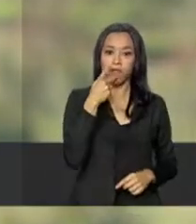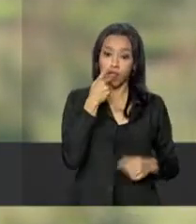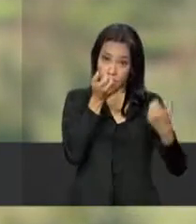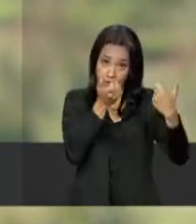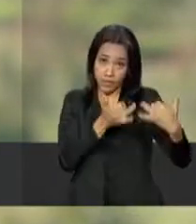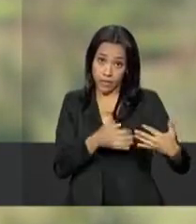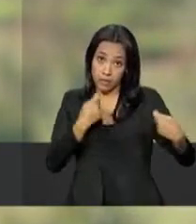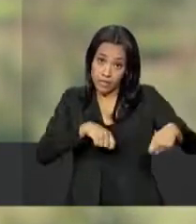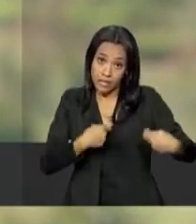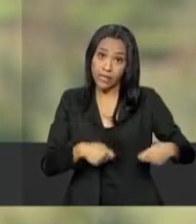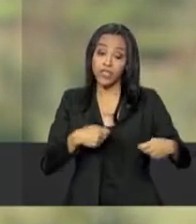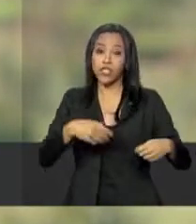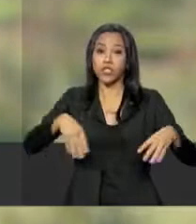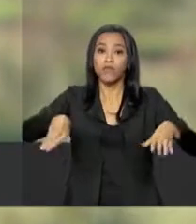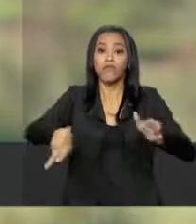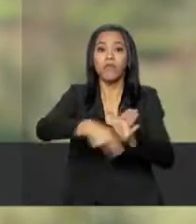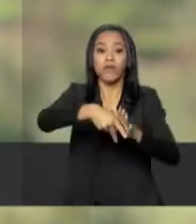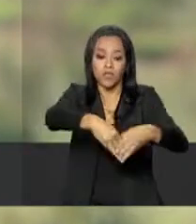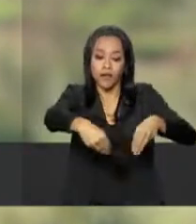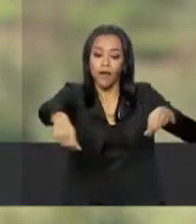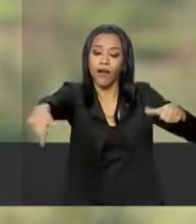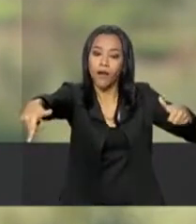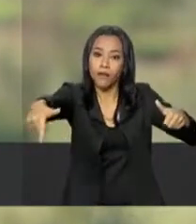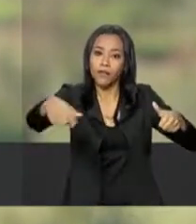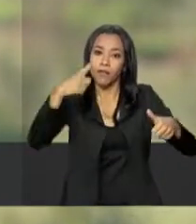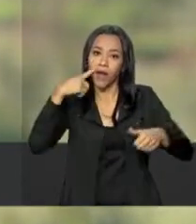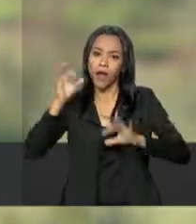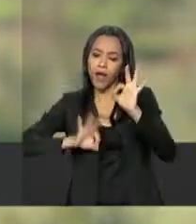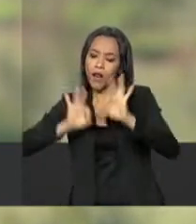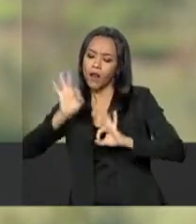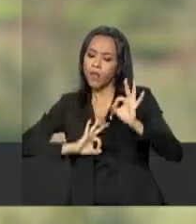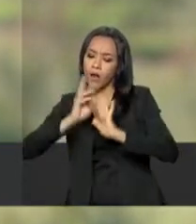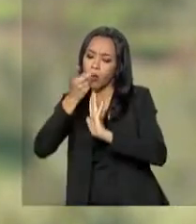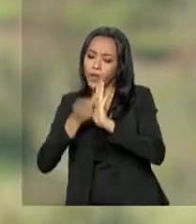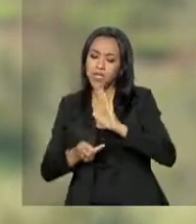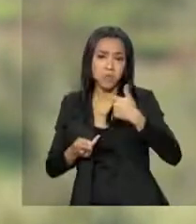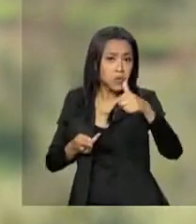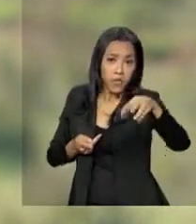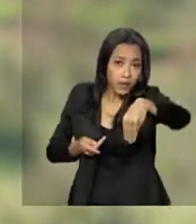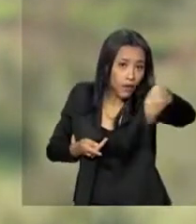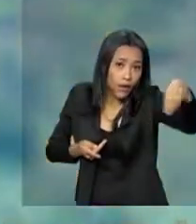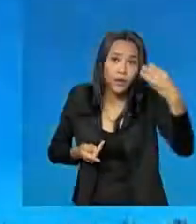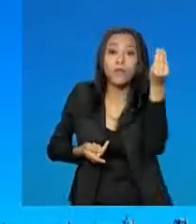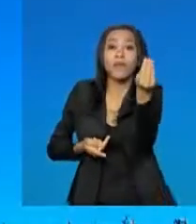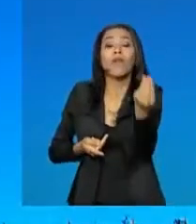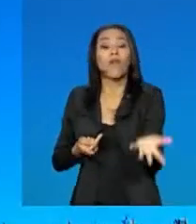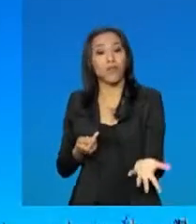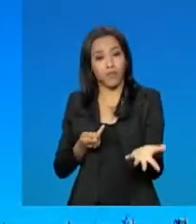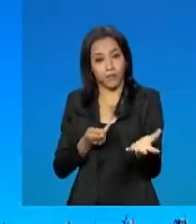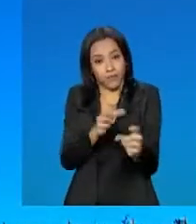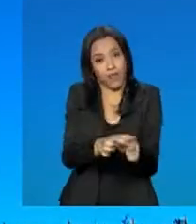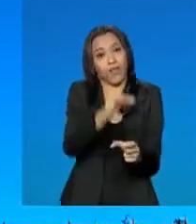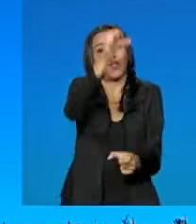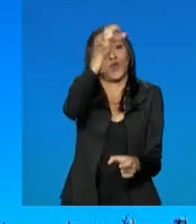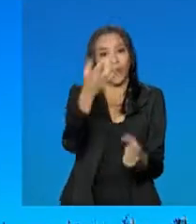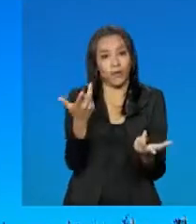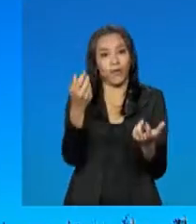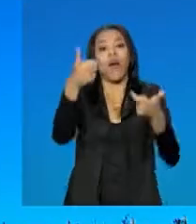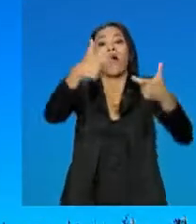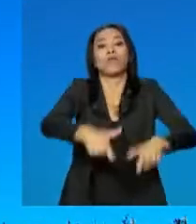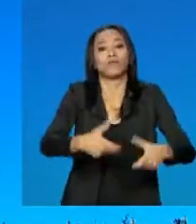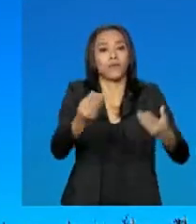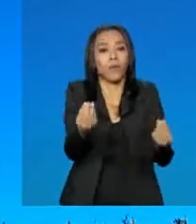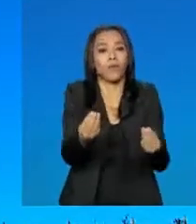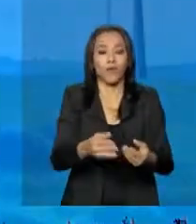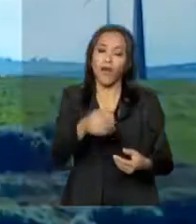rurais, donos de terras, para poder fazer um projeto, que é o início. Sem terra você não tem onde você alocar as torres. É uma opção